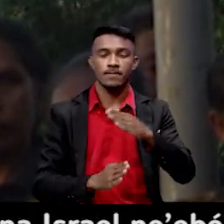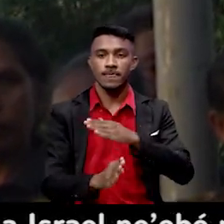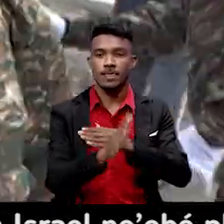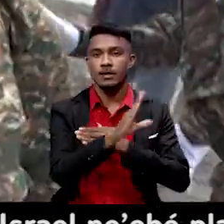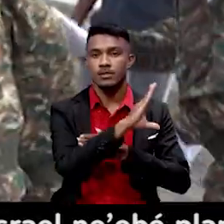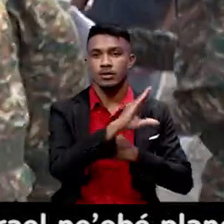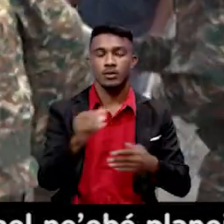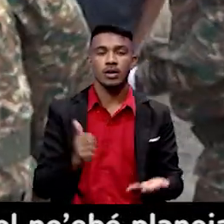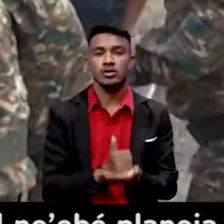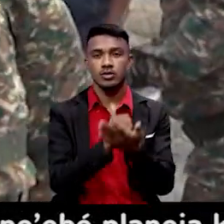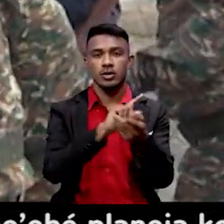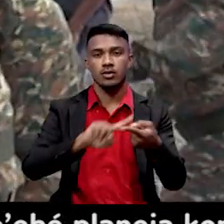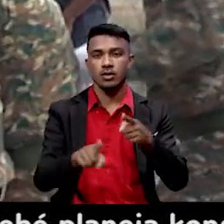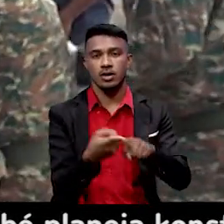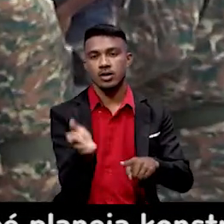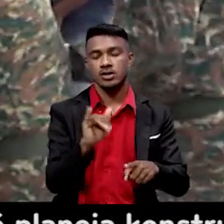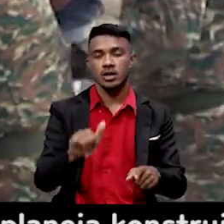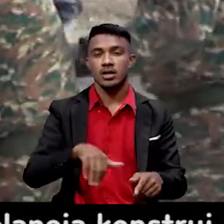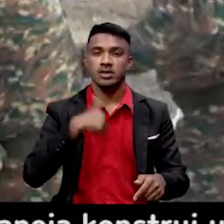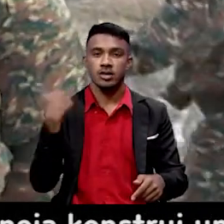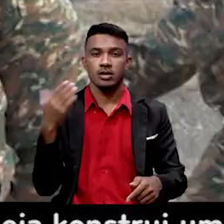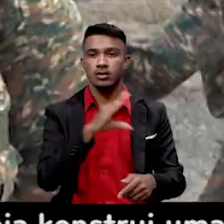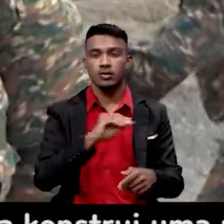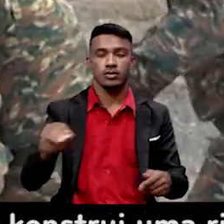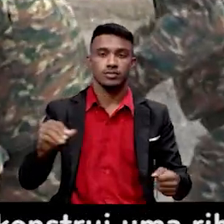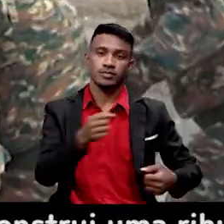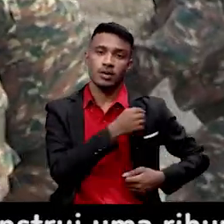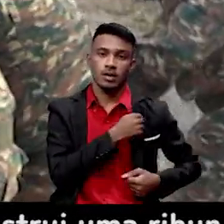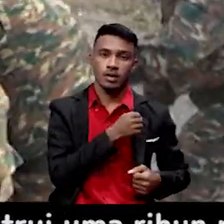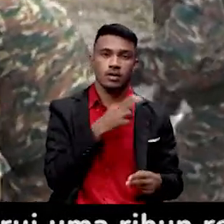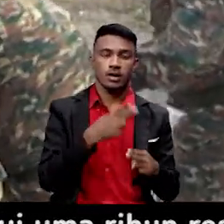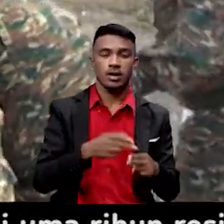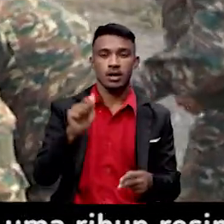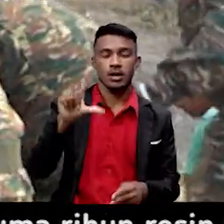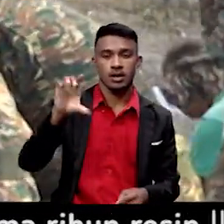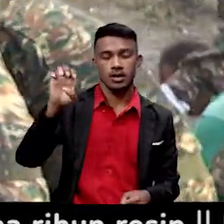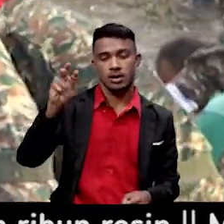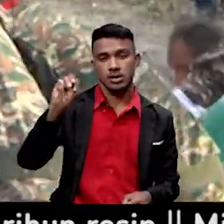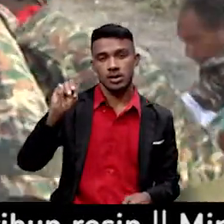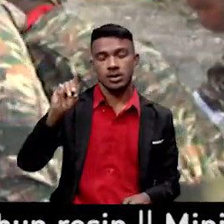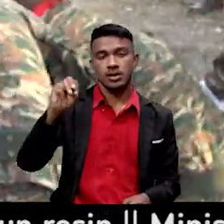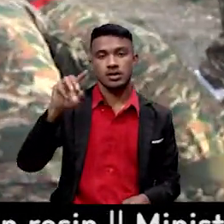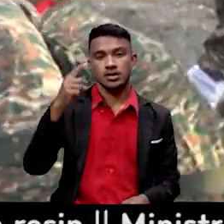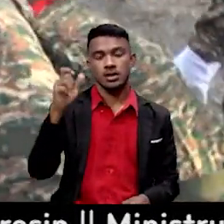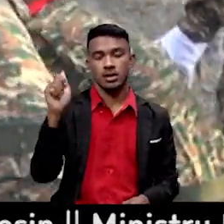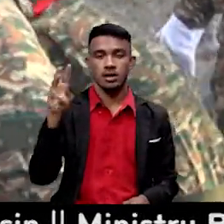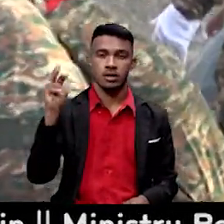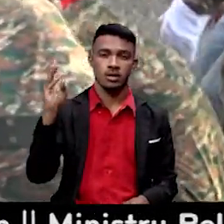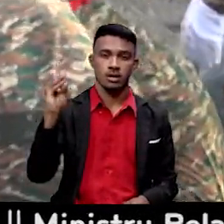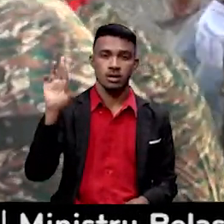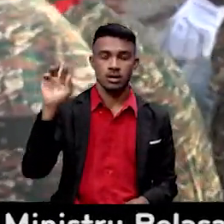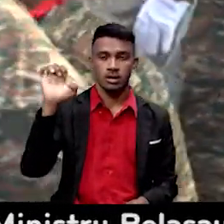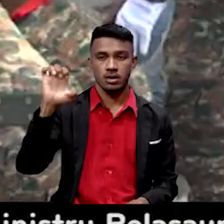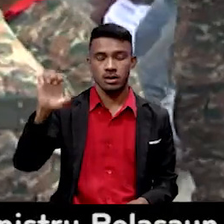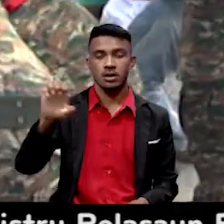ser selo. Saudoso Sargento Ajudante Alexandre dos Santos, Código Makikit Lemurai, Moris Iha Hatukesi, Município